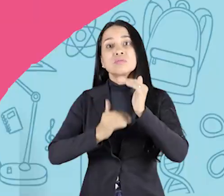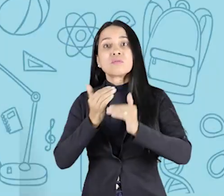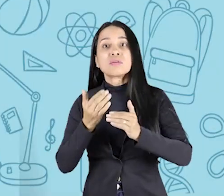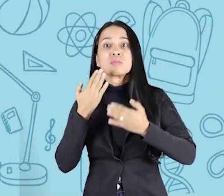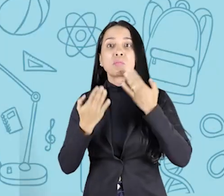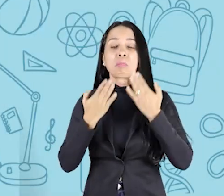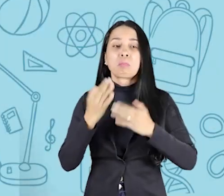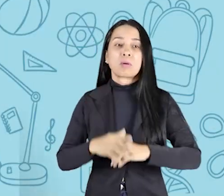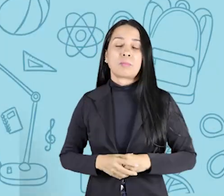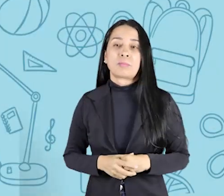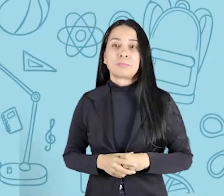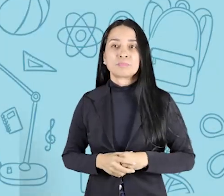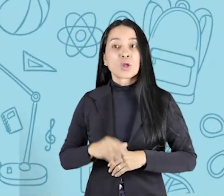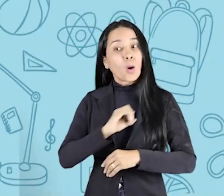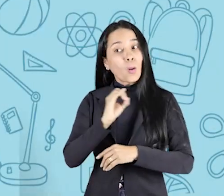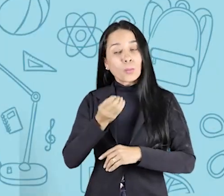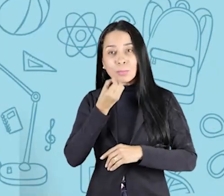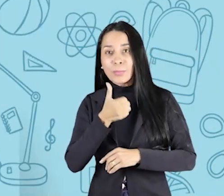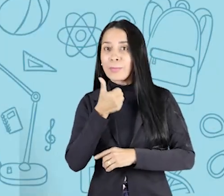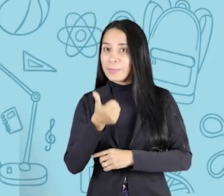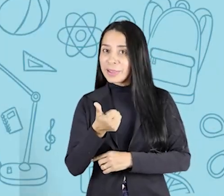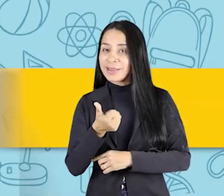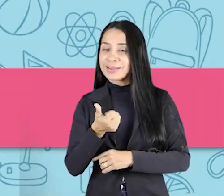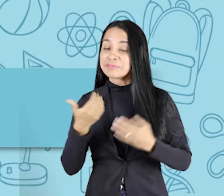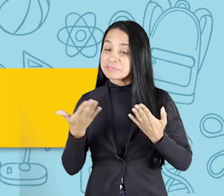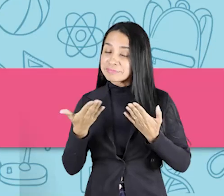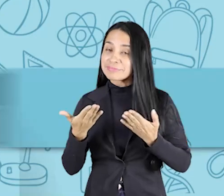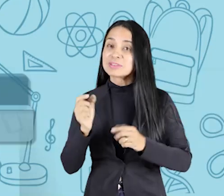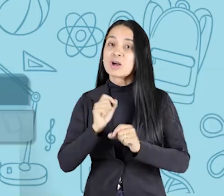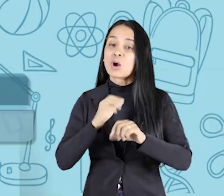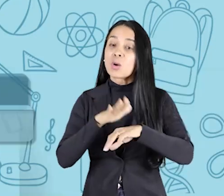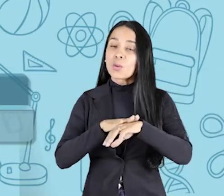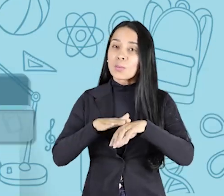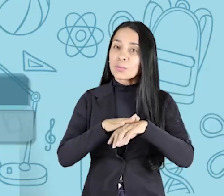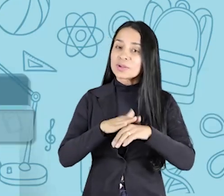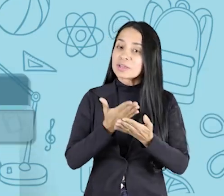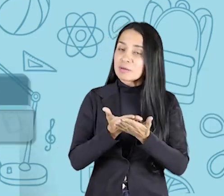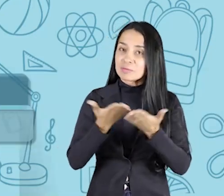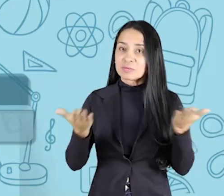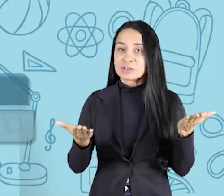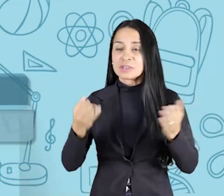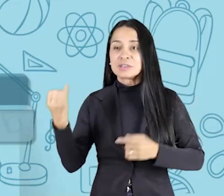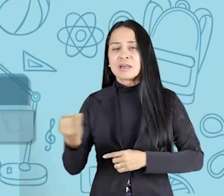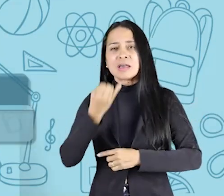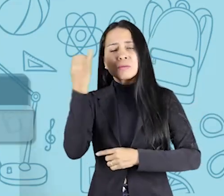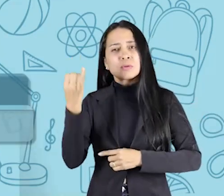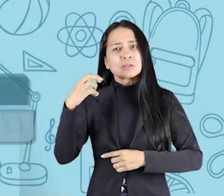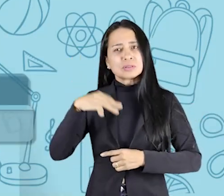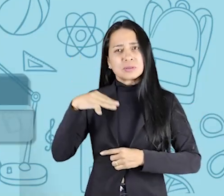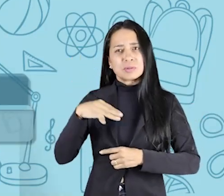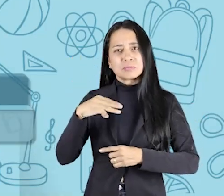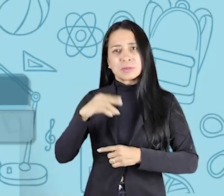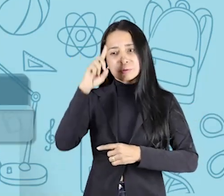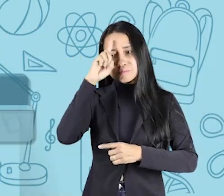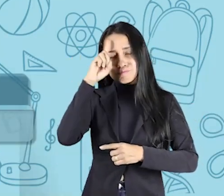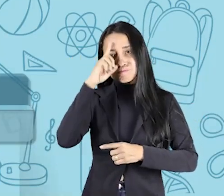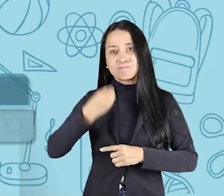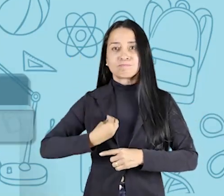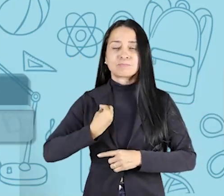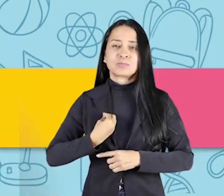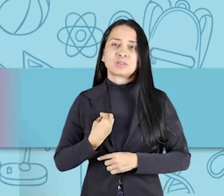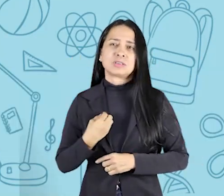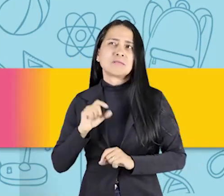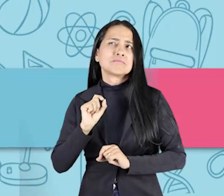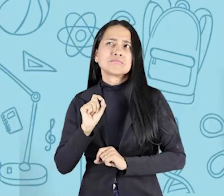papo. Olá, tudo bem? Estou aqui para conversar com vocês sobre a importância da matemática no dia a dia. Quem